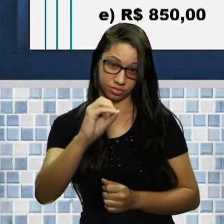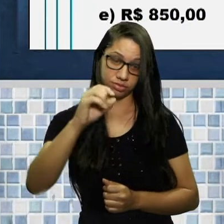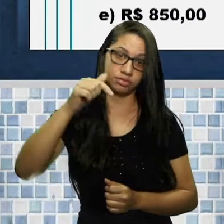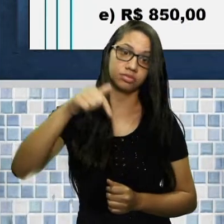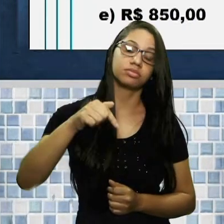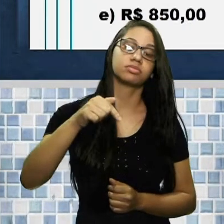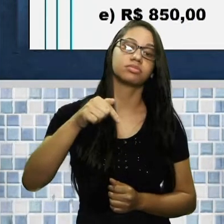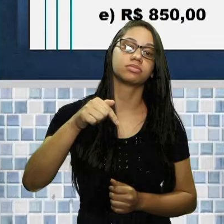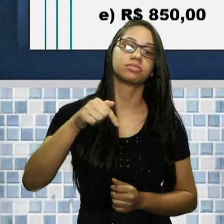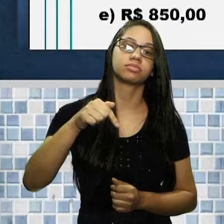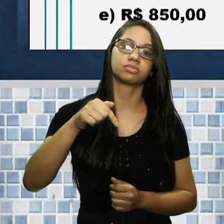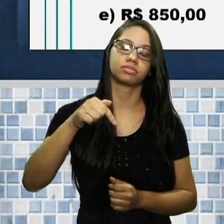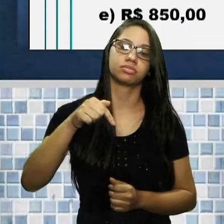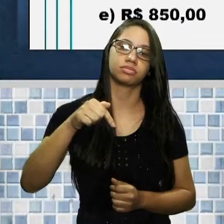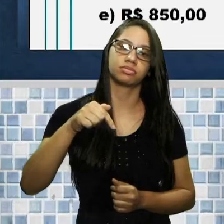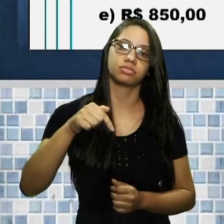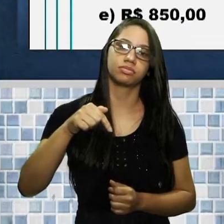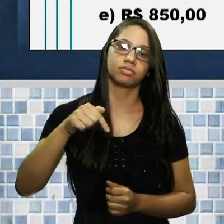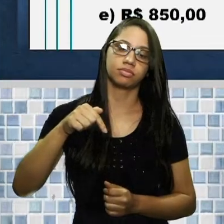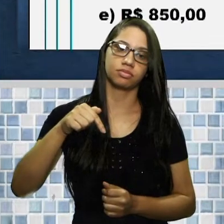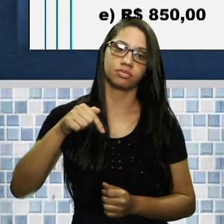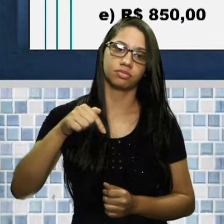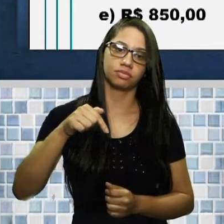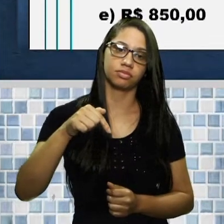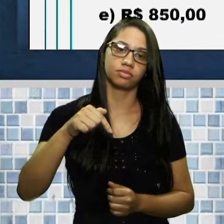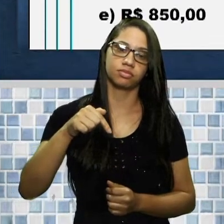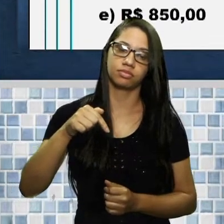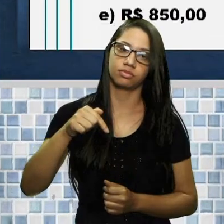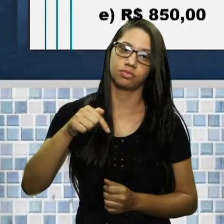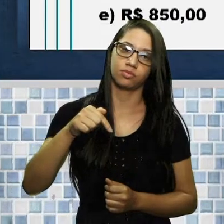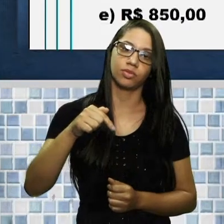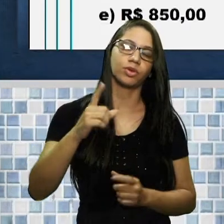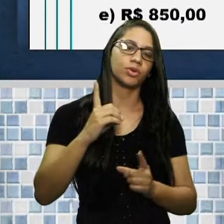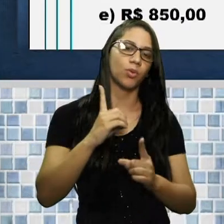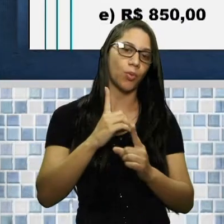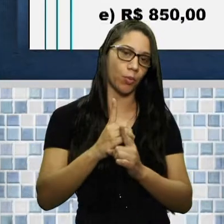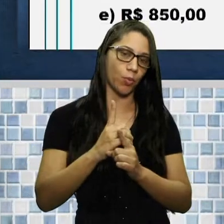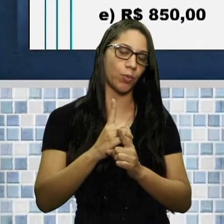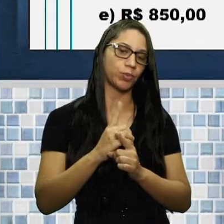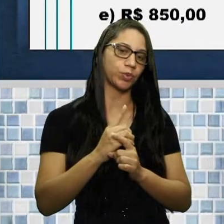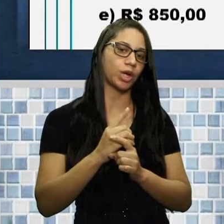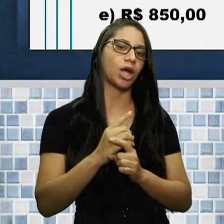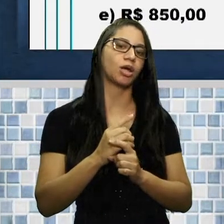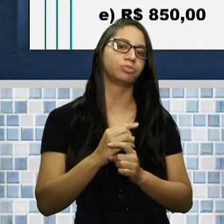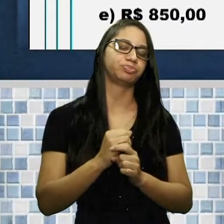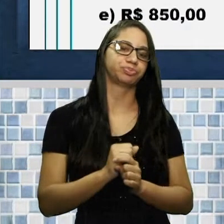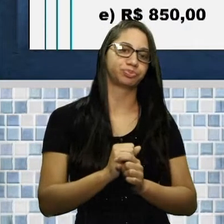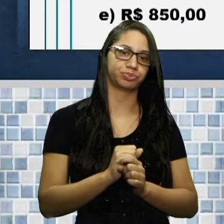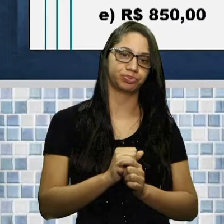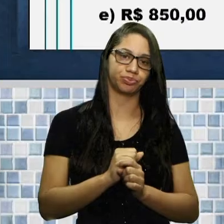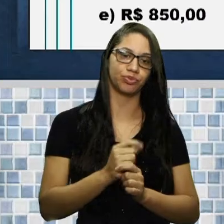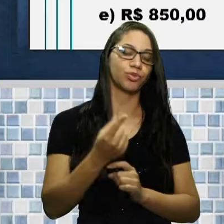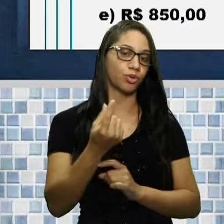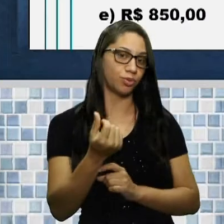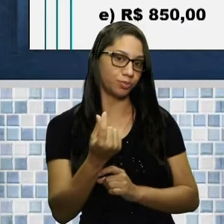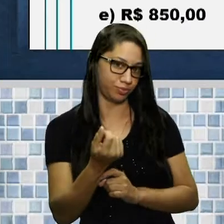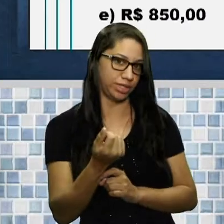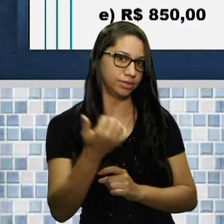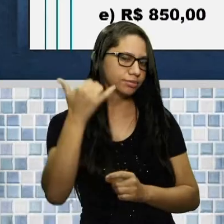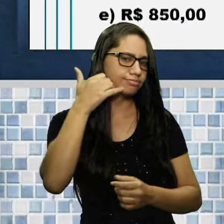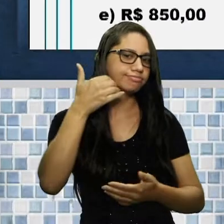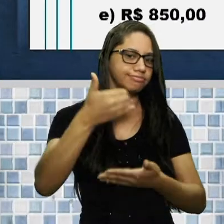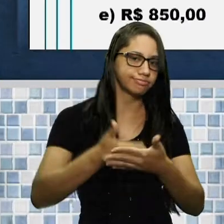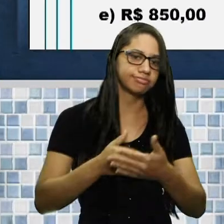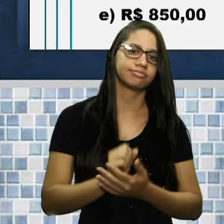forma decimal, nós damos a partida para encontrar o valor real do aparelho de fax. Então, nós